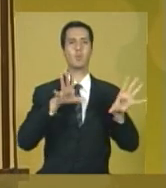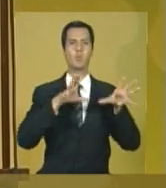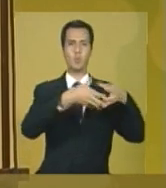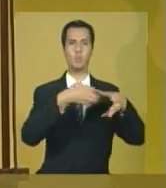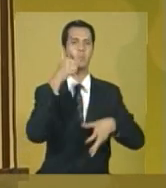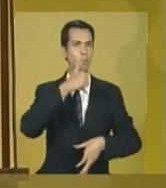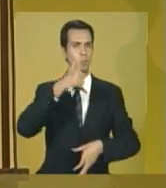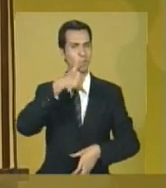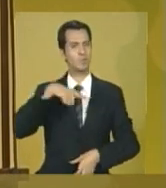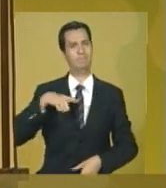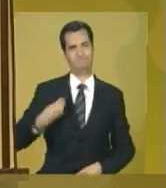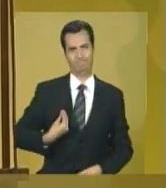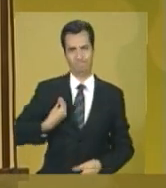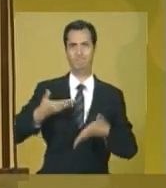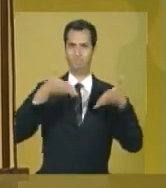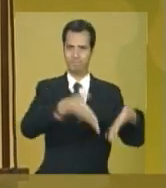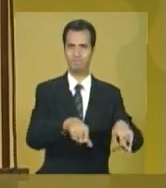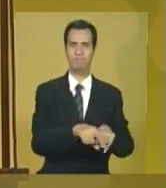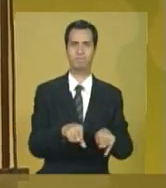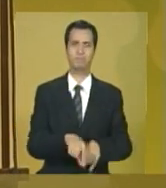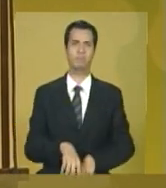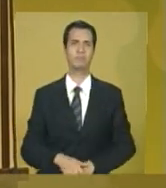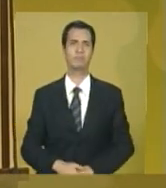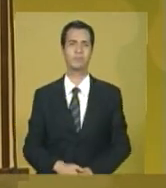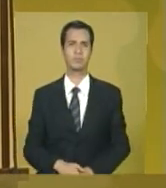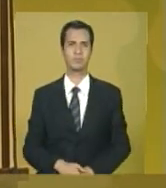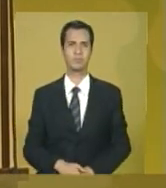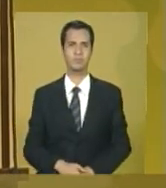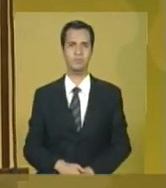estão aqui presentes, organizadas.